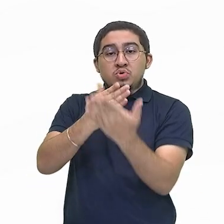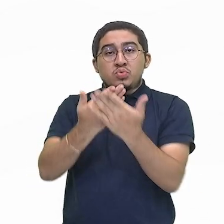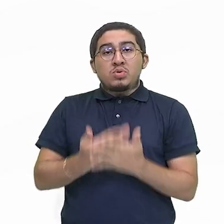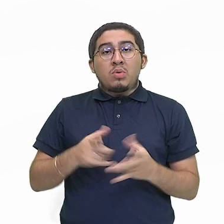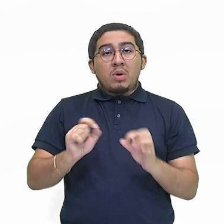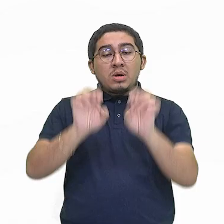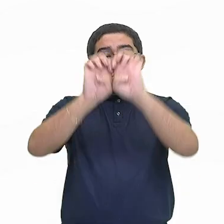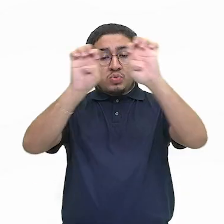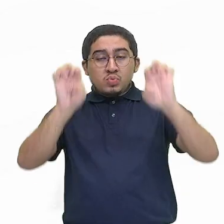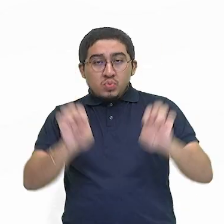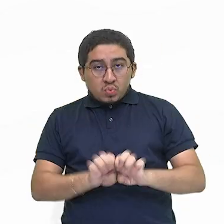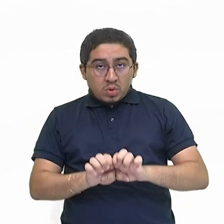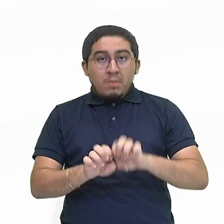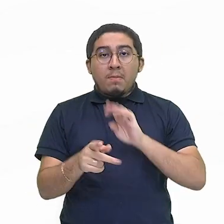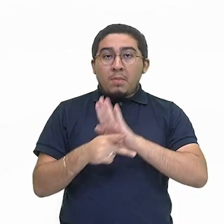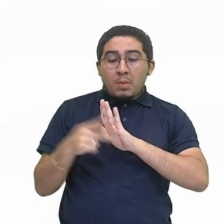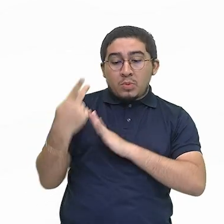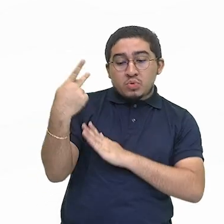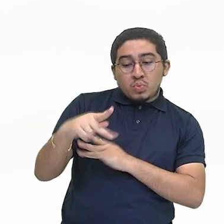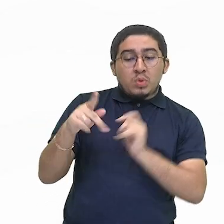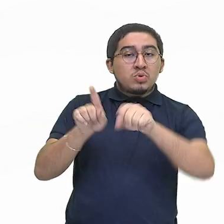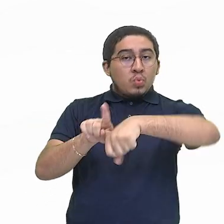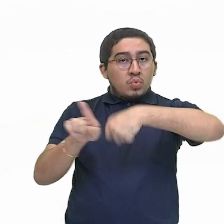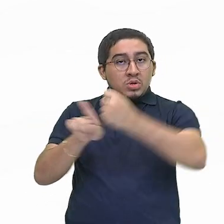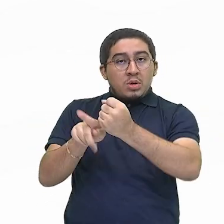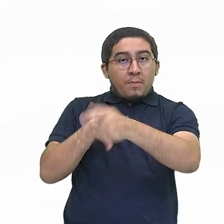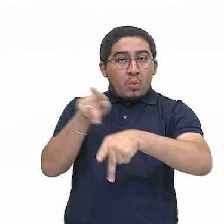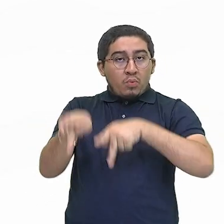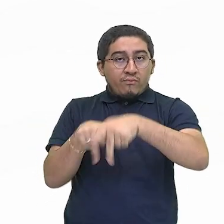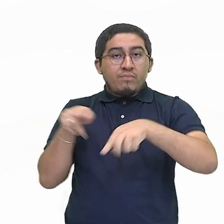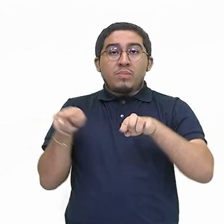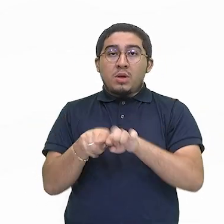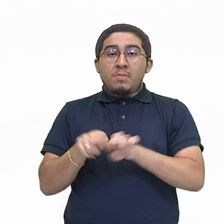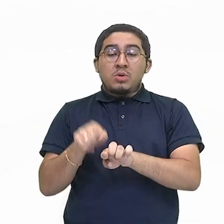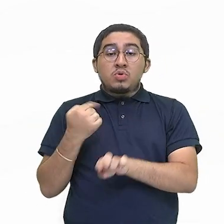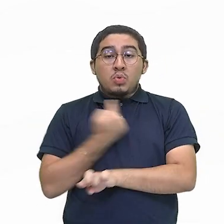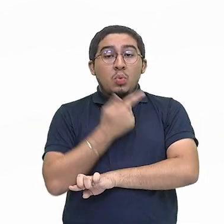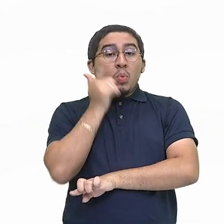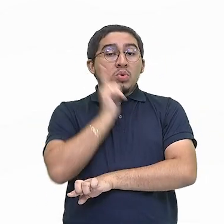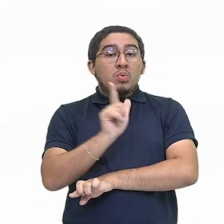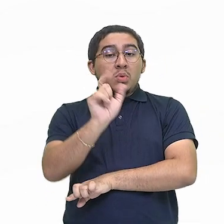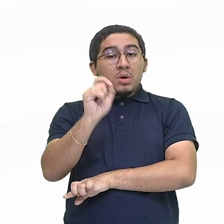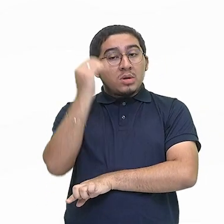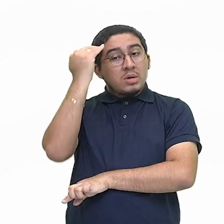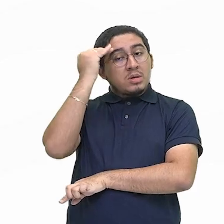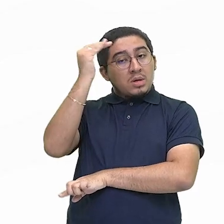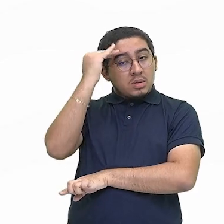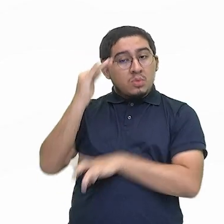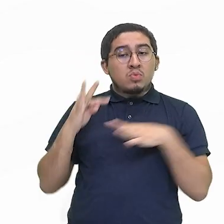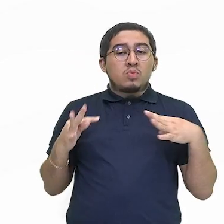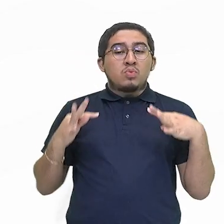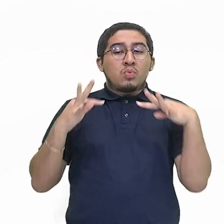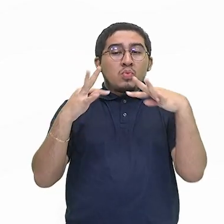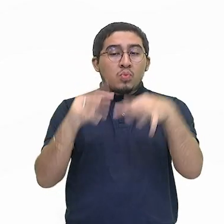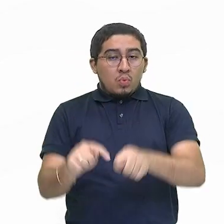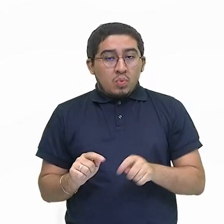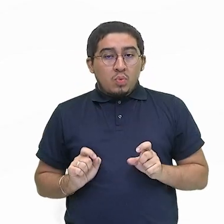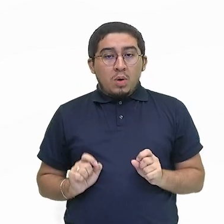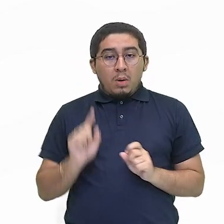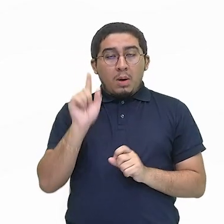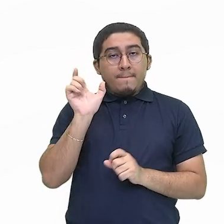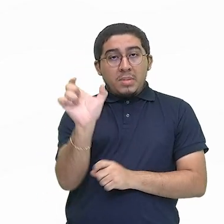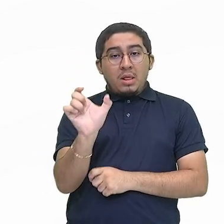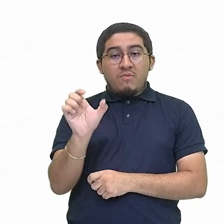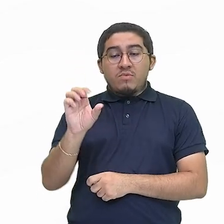estruturas sociais, né? E também vai permitir com que nós desnaturalizemos, vai desnaturalizar